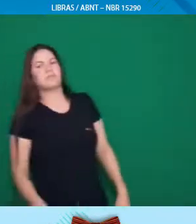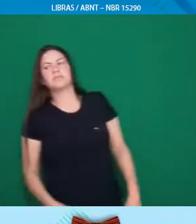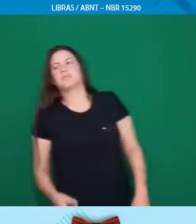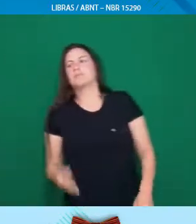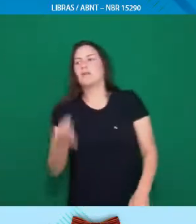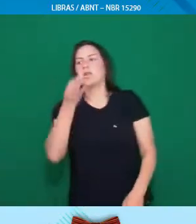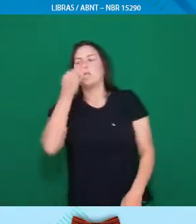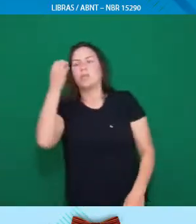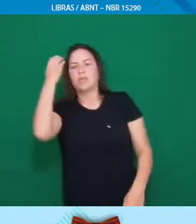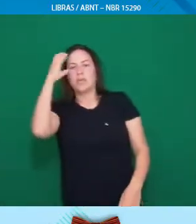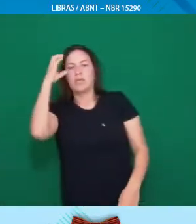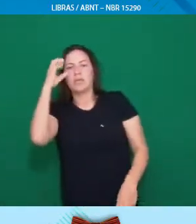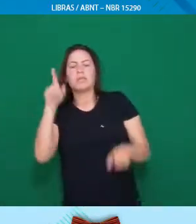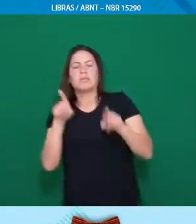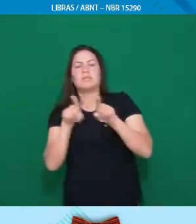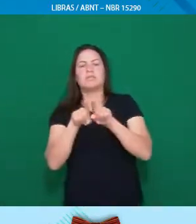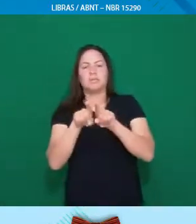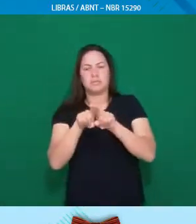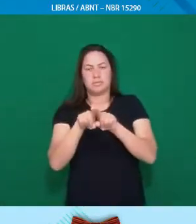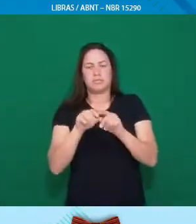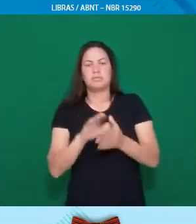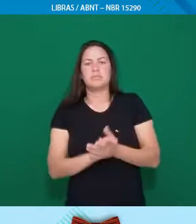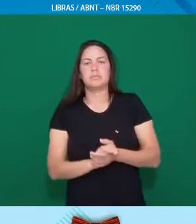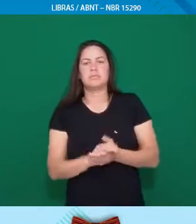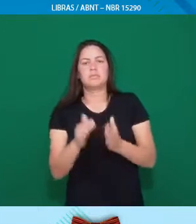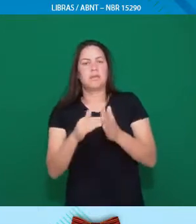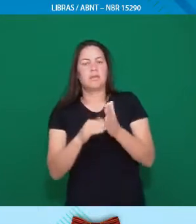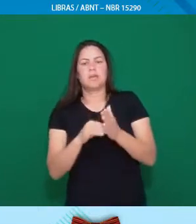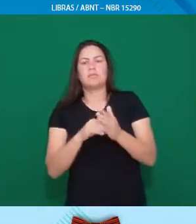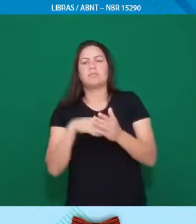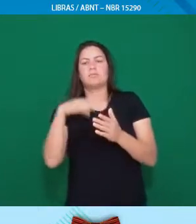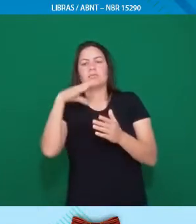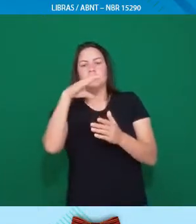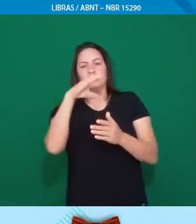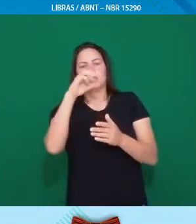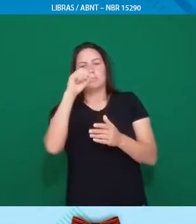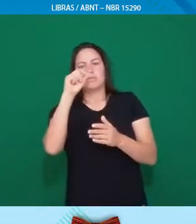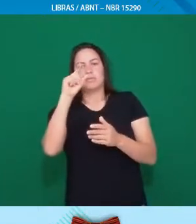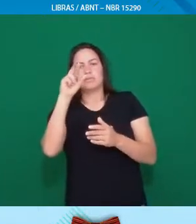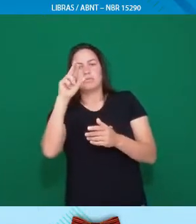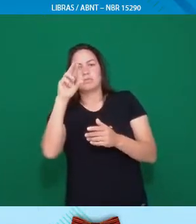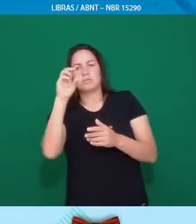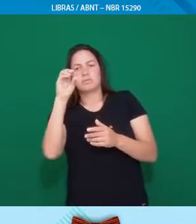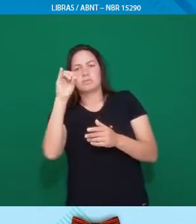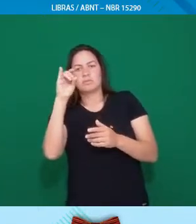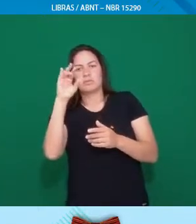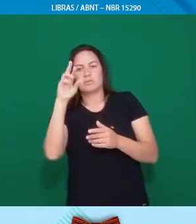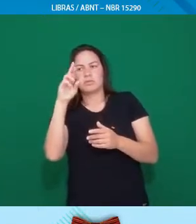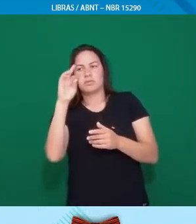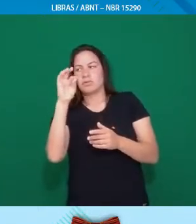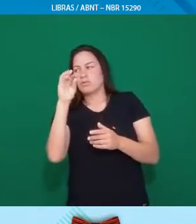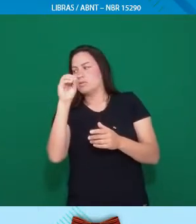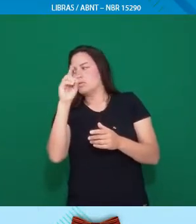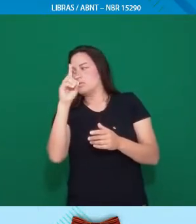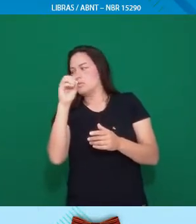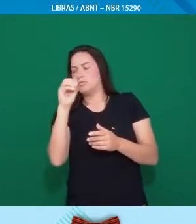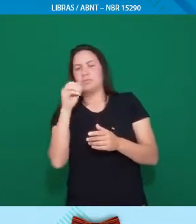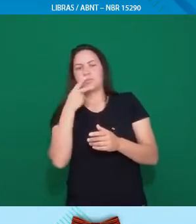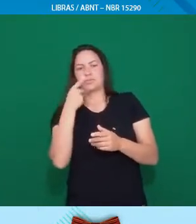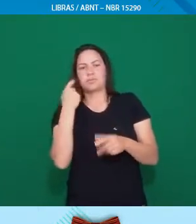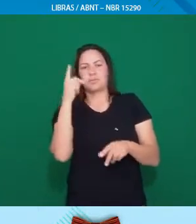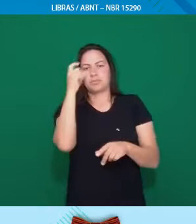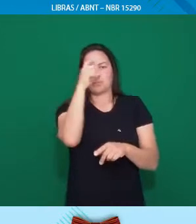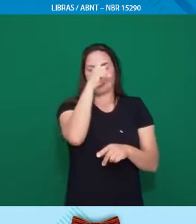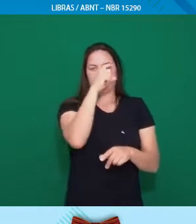e pela ordem Presidente só ressaltar também né atuação do seu Cláudio que a gente acompanhou pela pela imprensa a